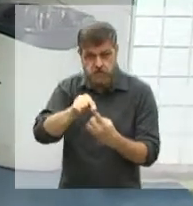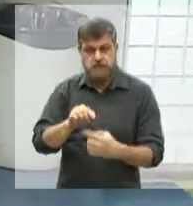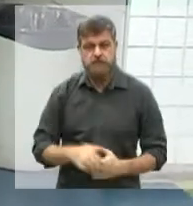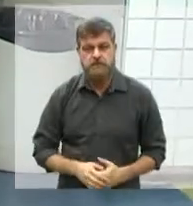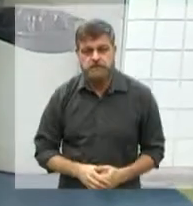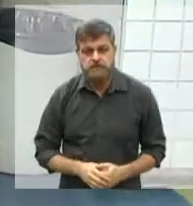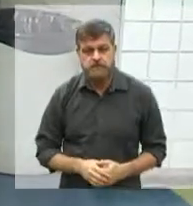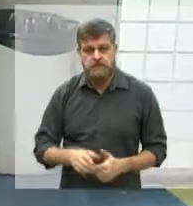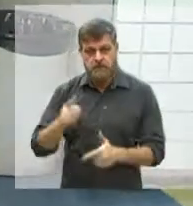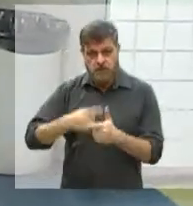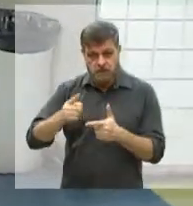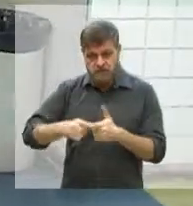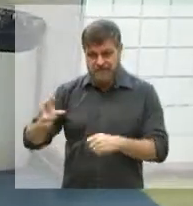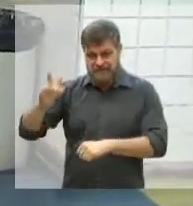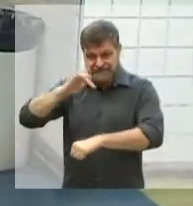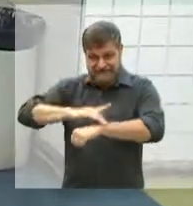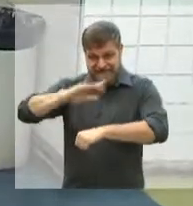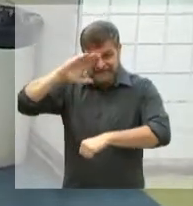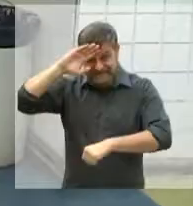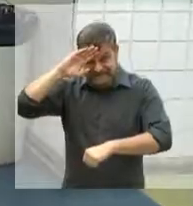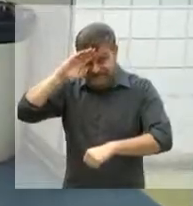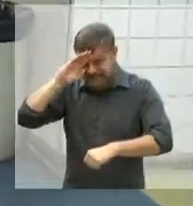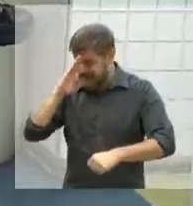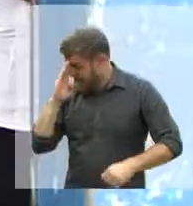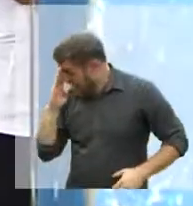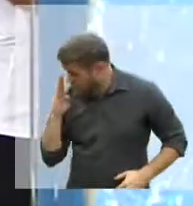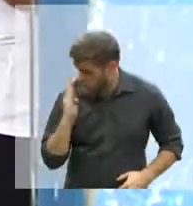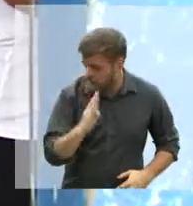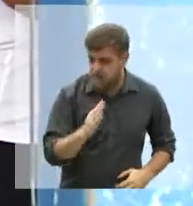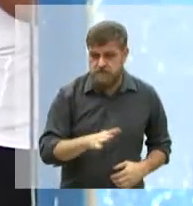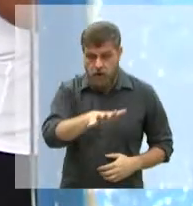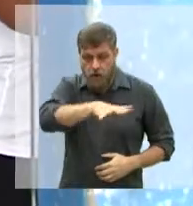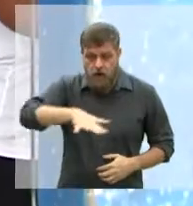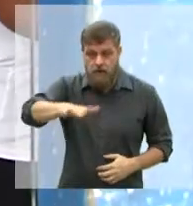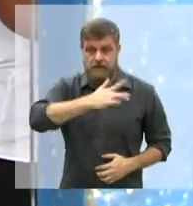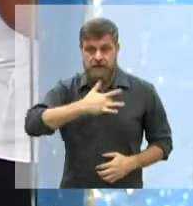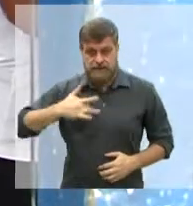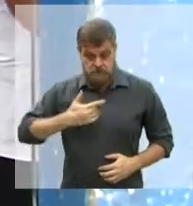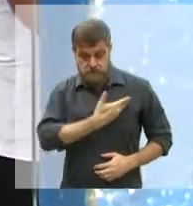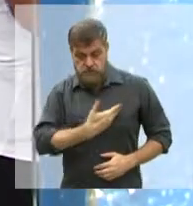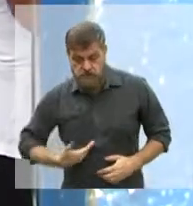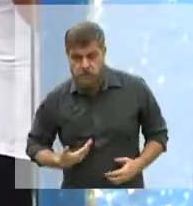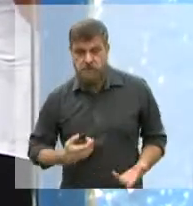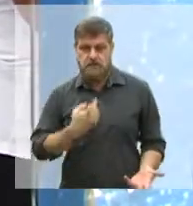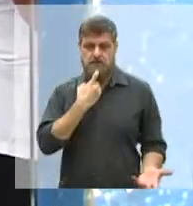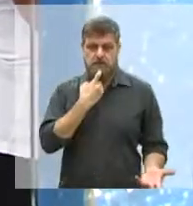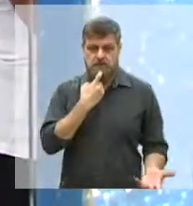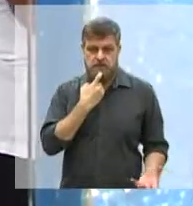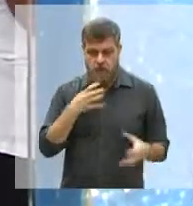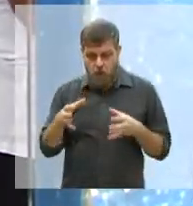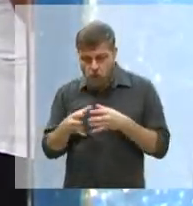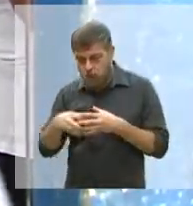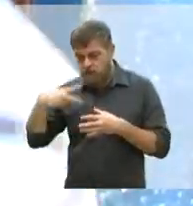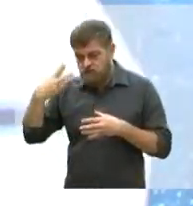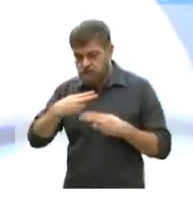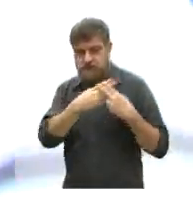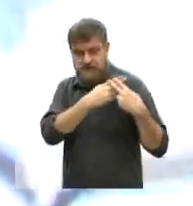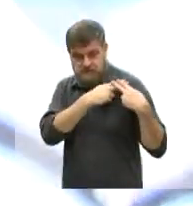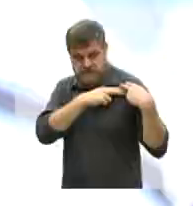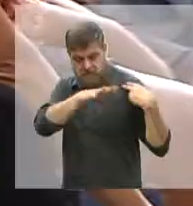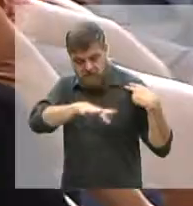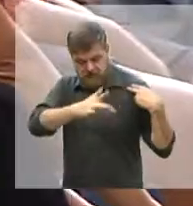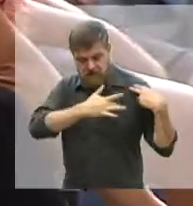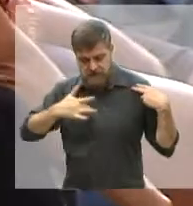o problema da dengue se torne um problema central na vida pública da cidade. A Comissão de Saúde pretende fazer